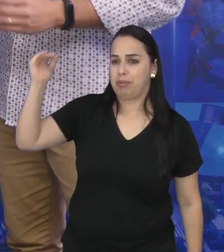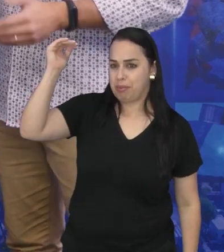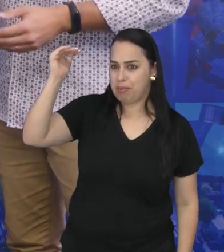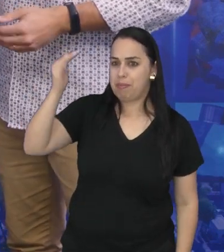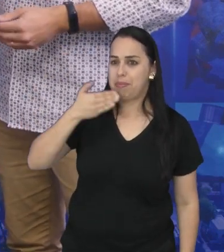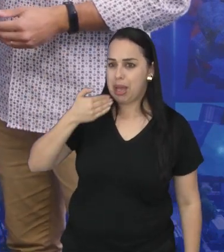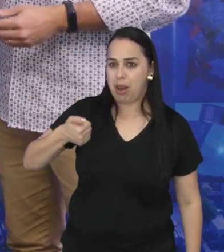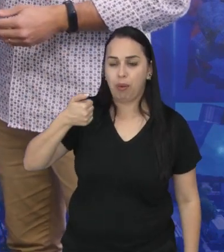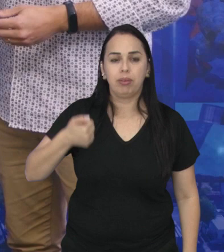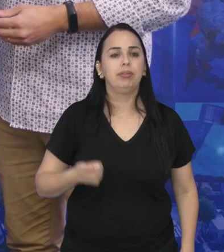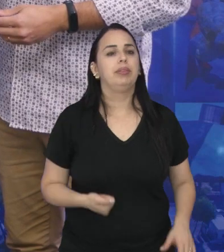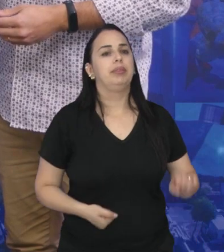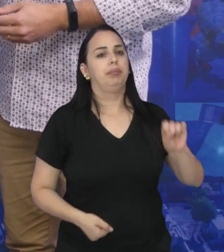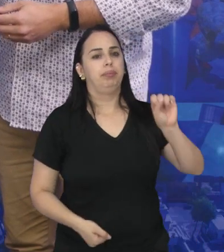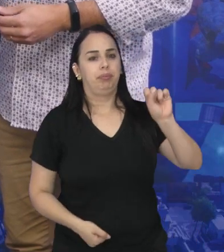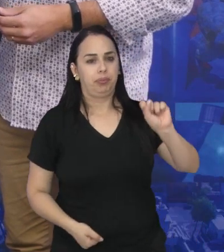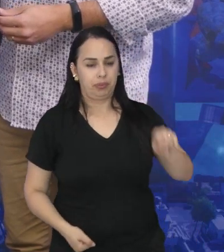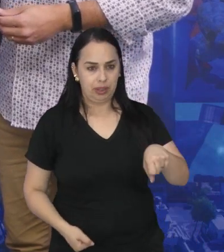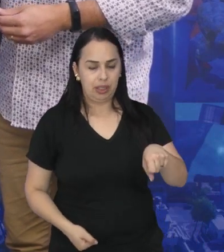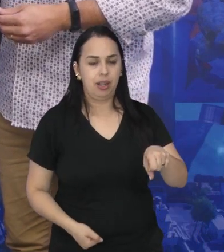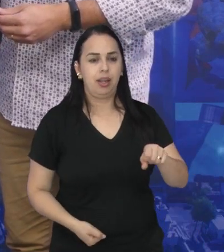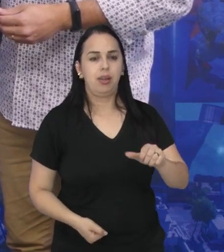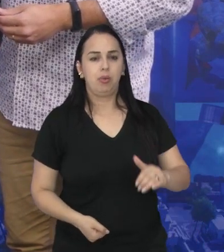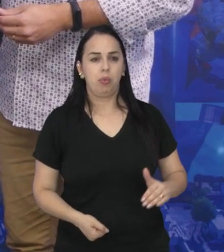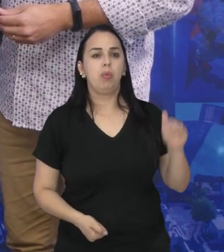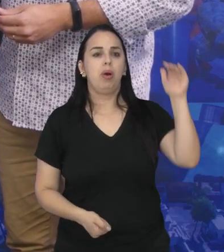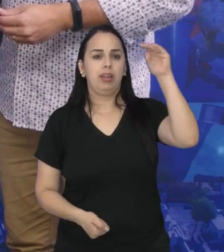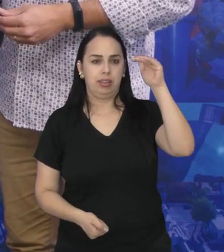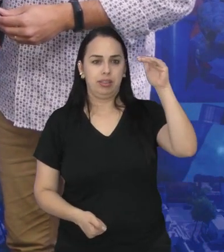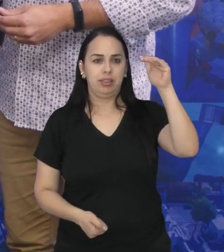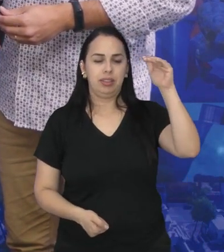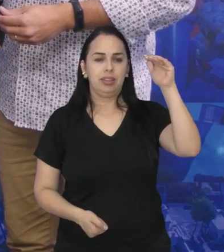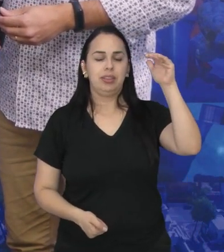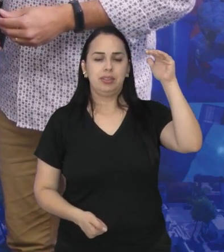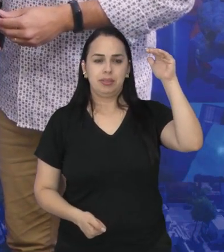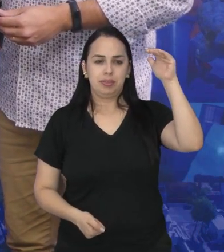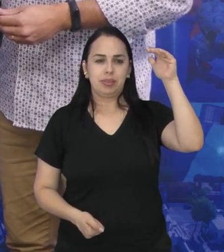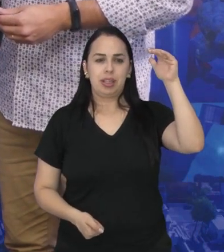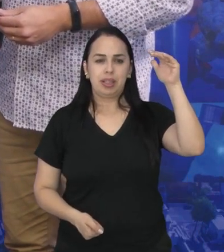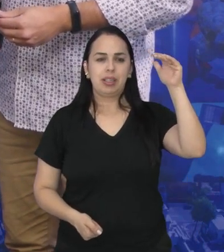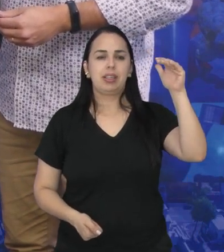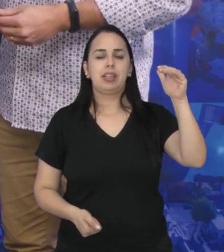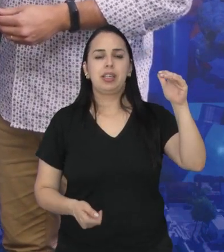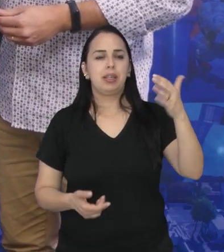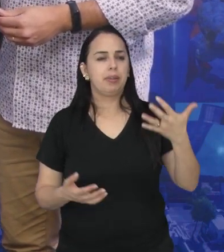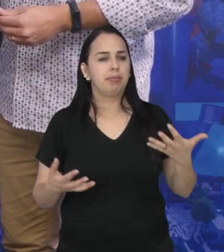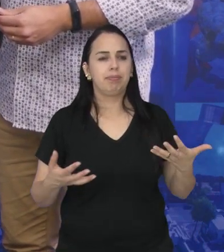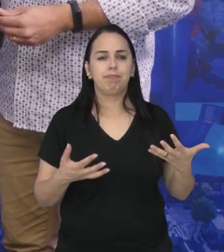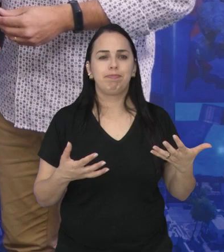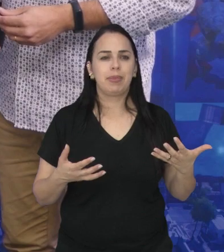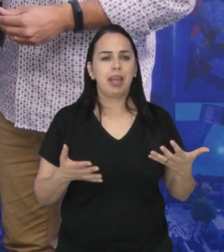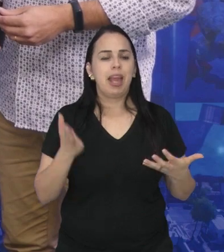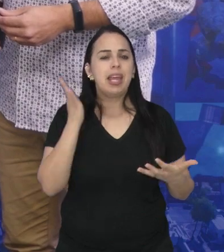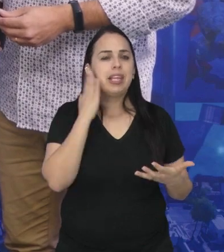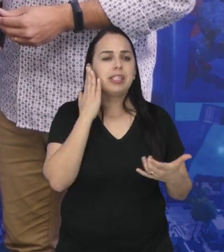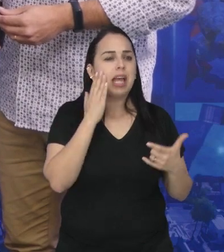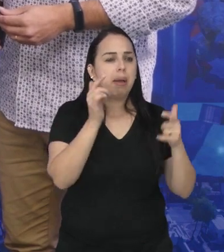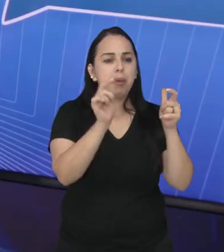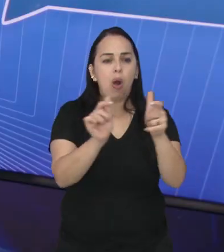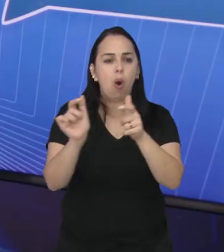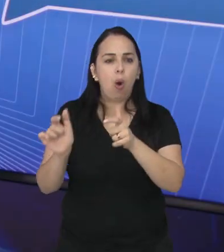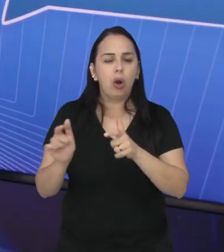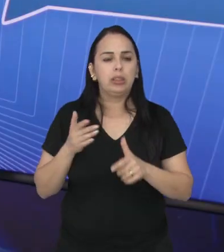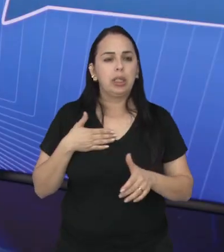mais preparado. Sim, um adulto mais envolvido nas questões do lugar que ele